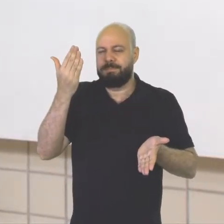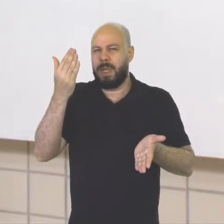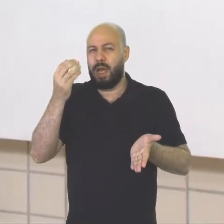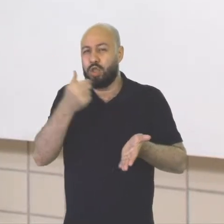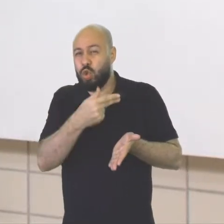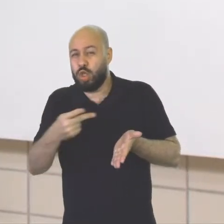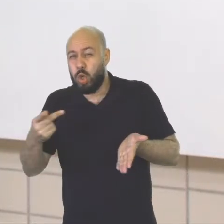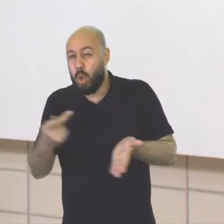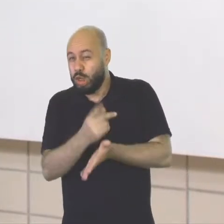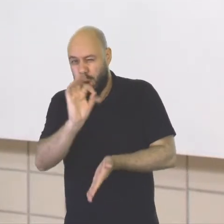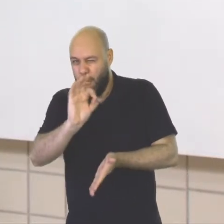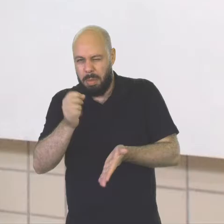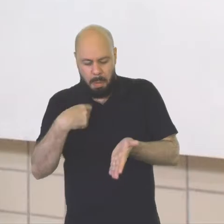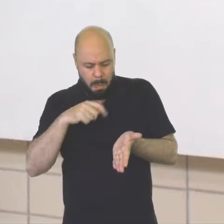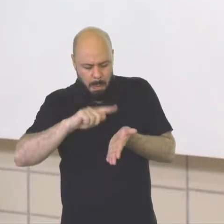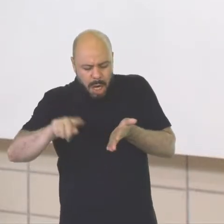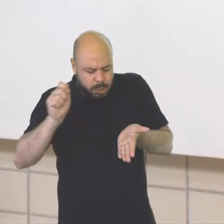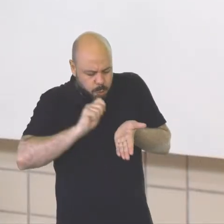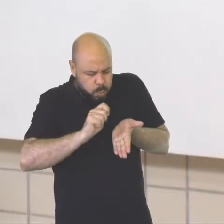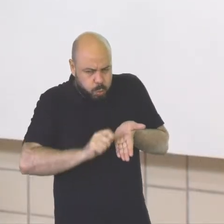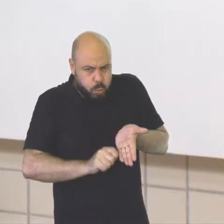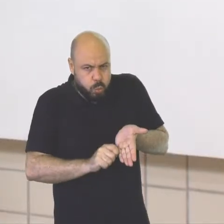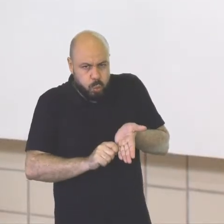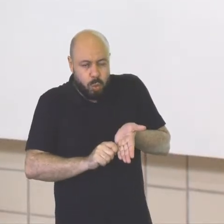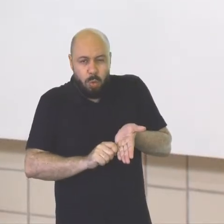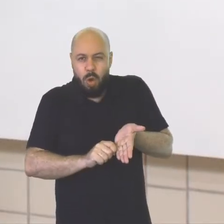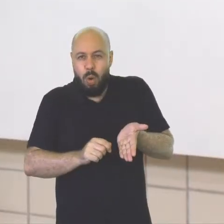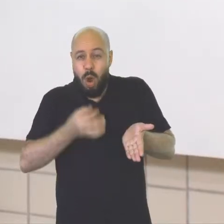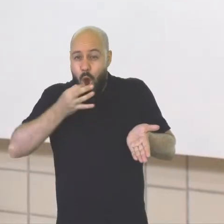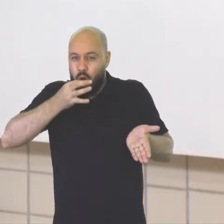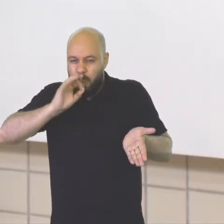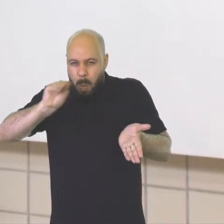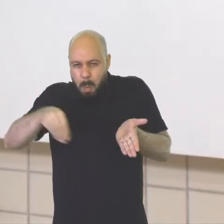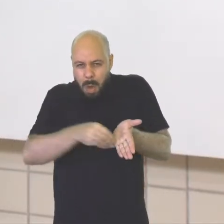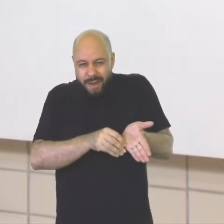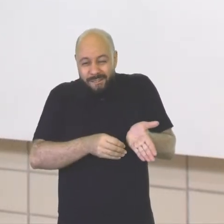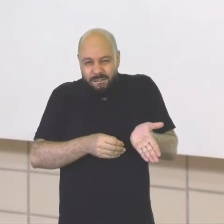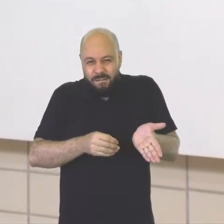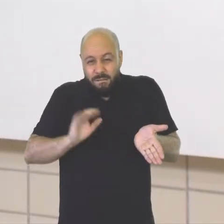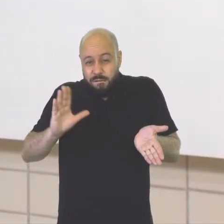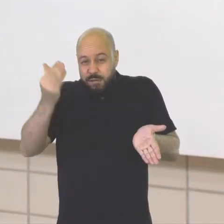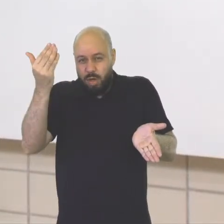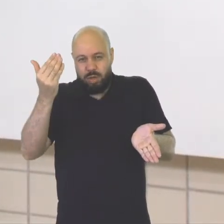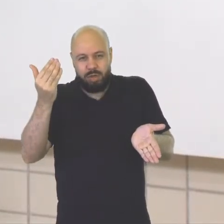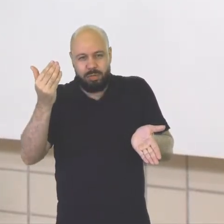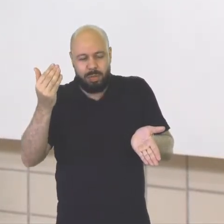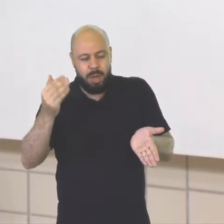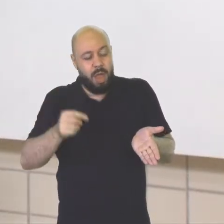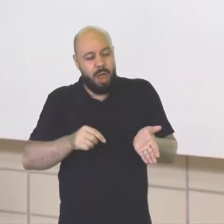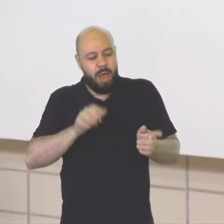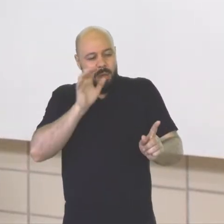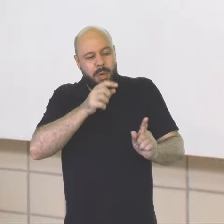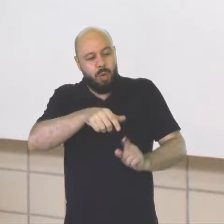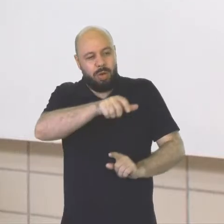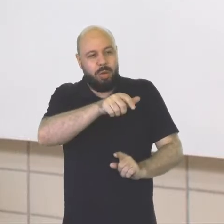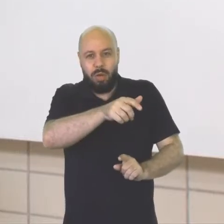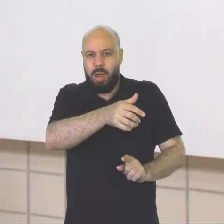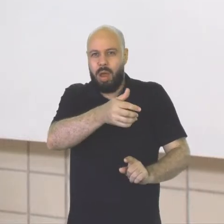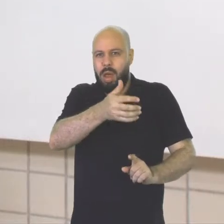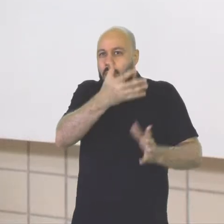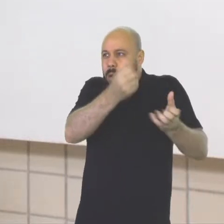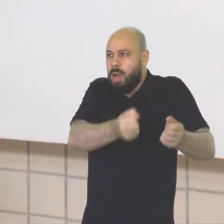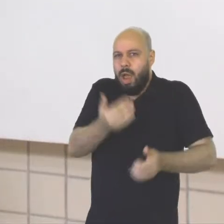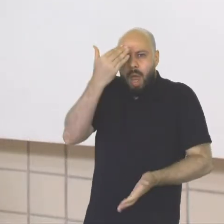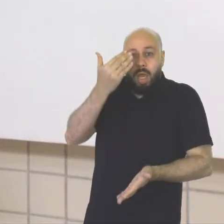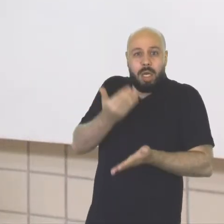não aconteceram, ou acrescenta argumentos que são falsos, pode levar o leitor a acreditar naqueles argumentos. E é o